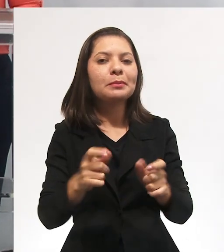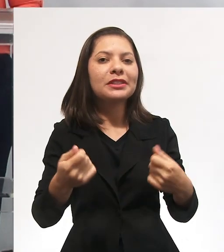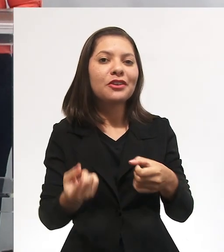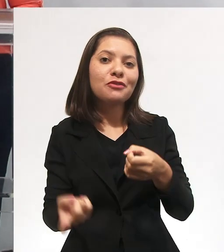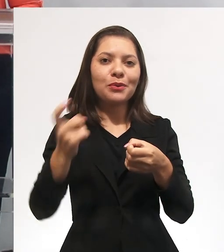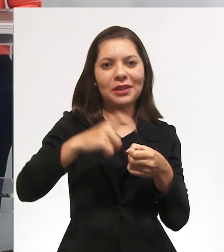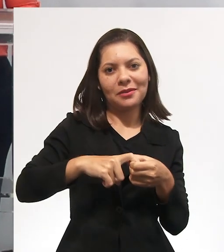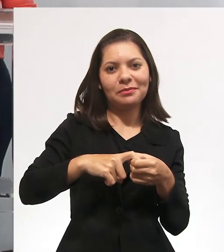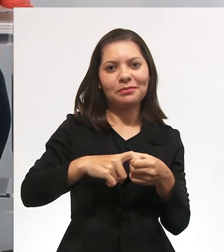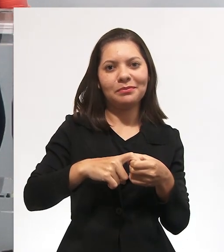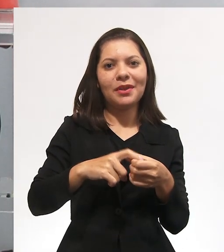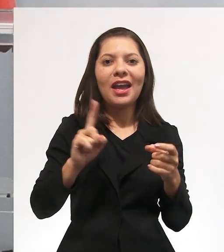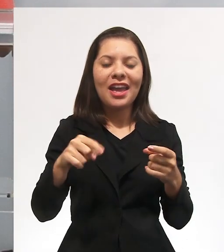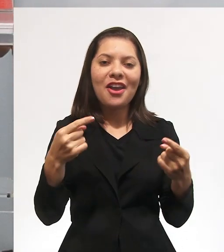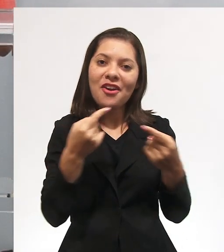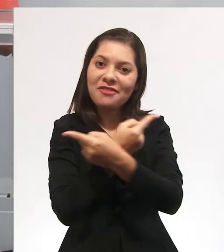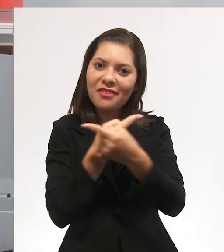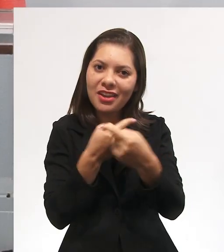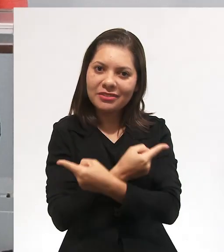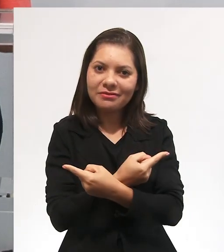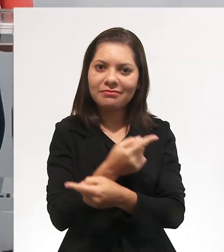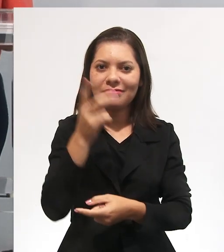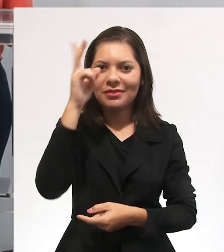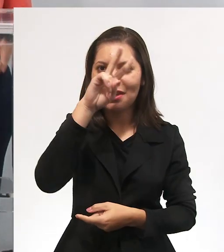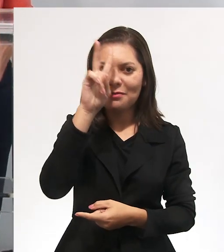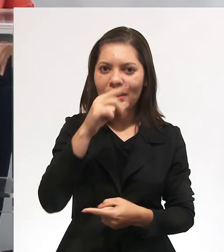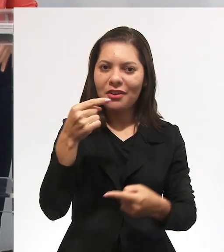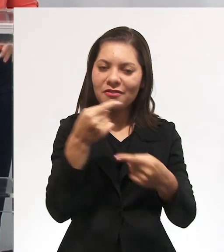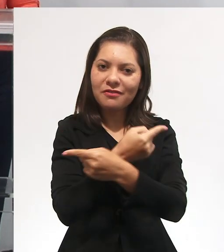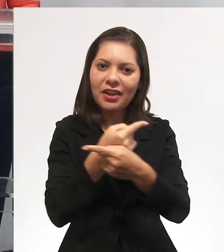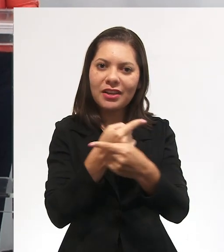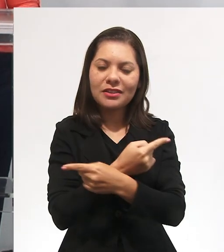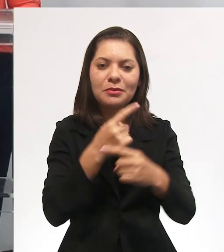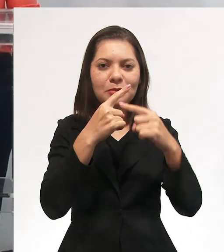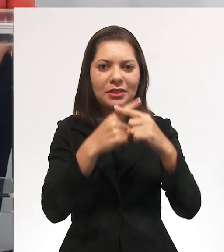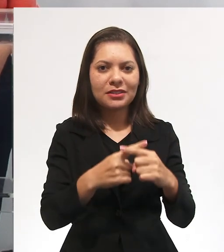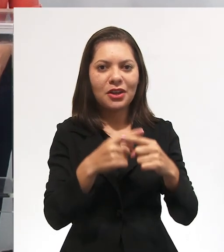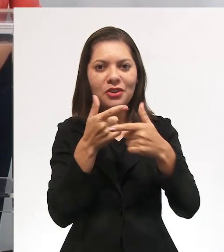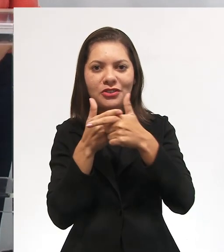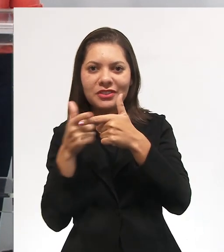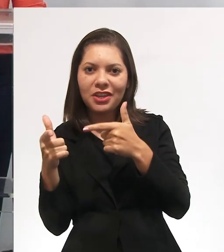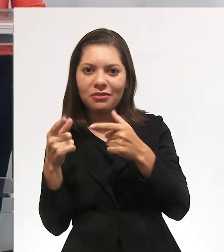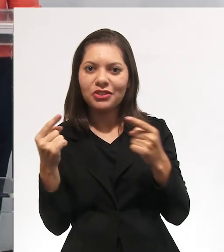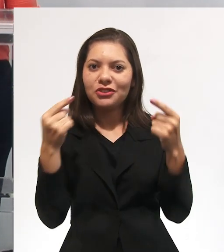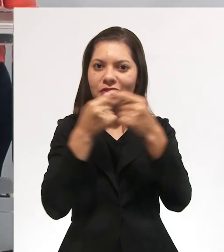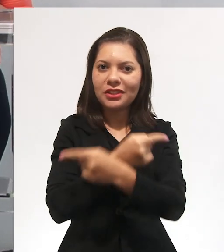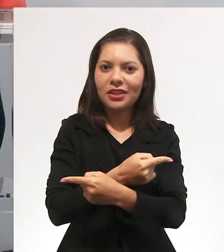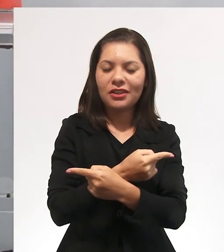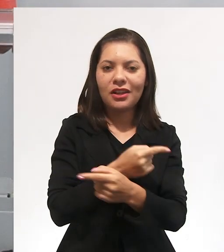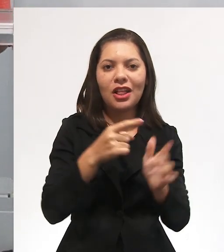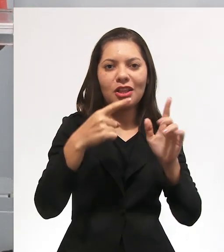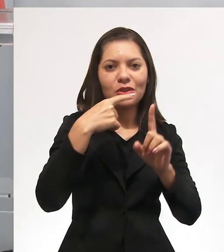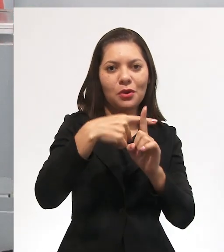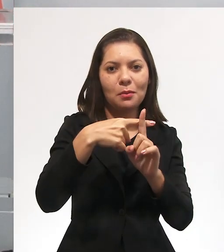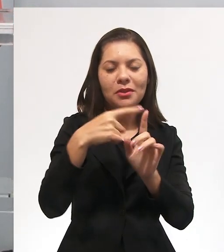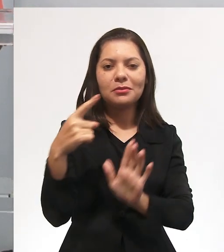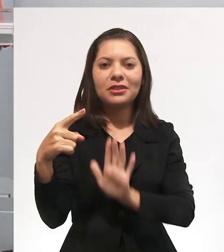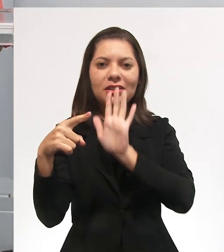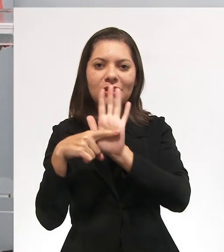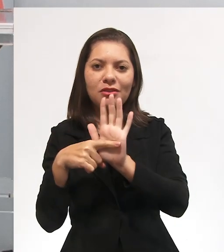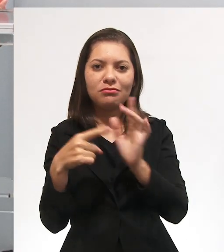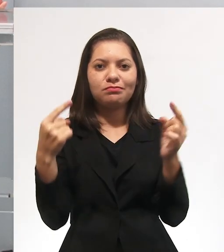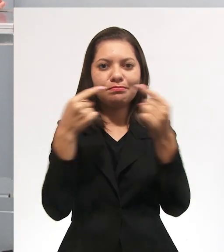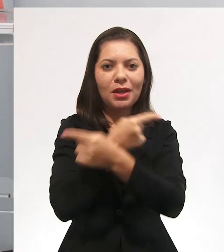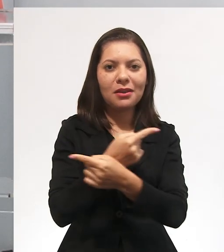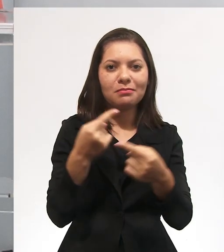E a gente tem essa questão do inverso, como eu fiz nas equações. O inverso da multiplicação é divisão, o inverso da soma é subtração. A gente tem